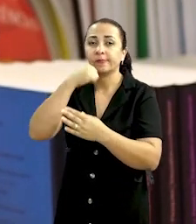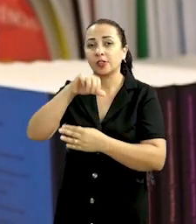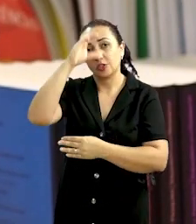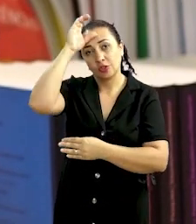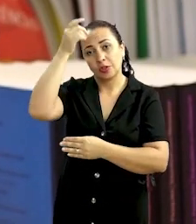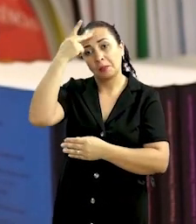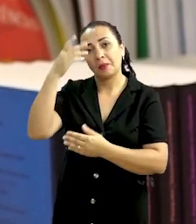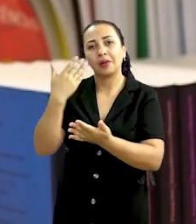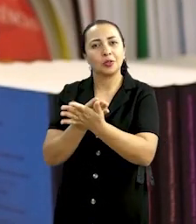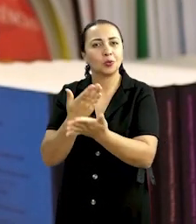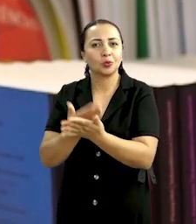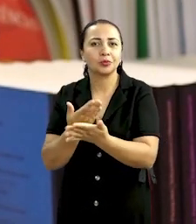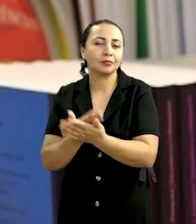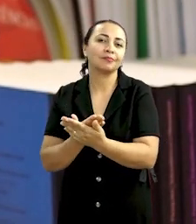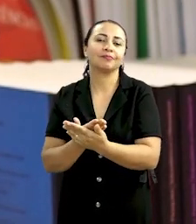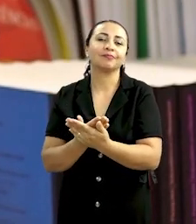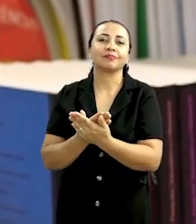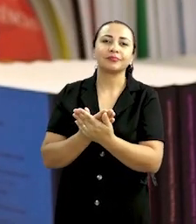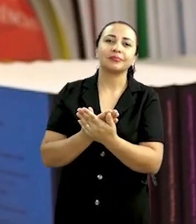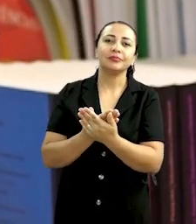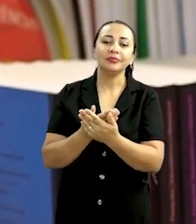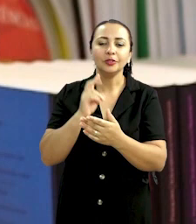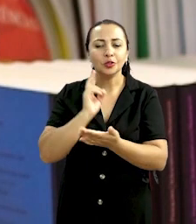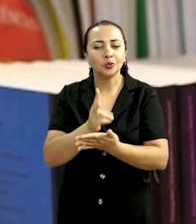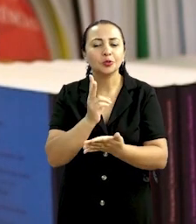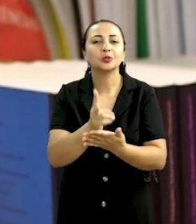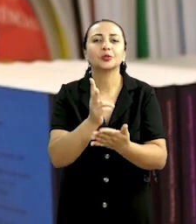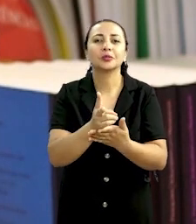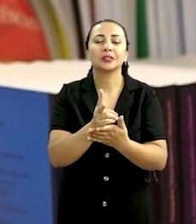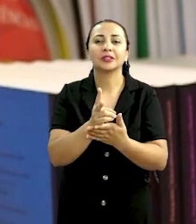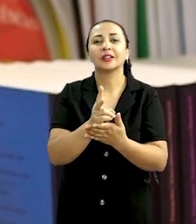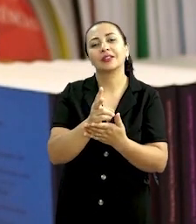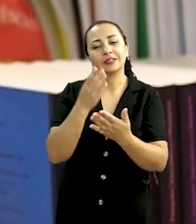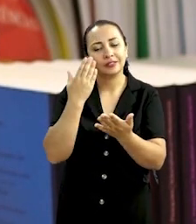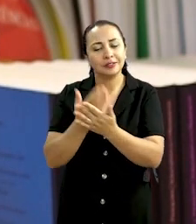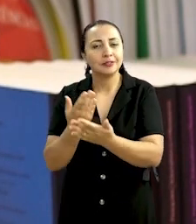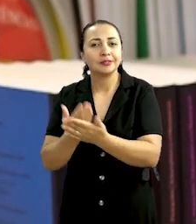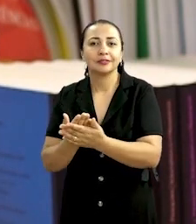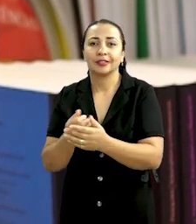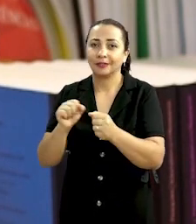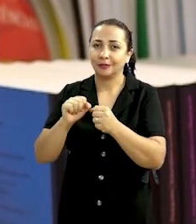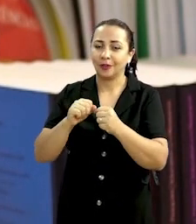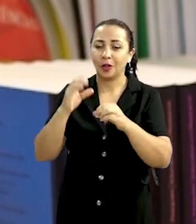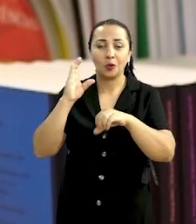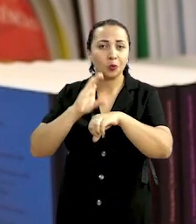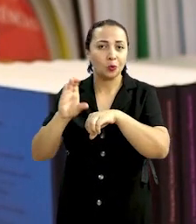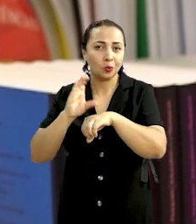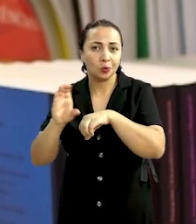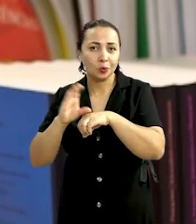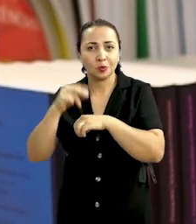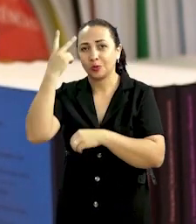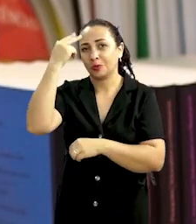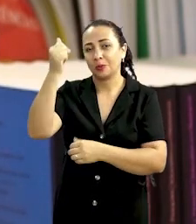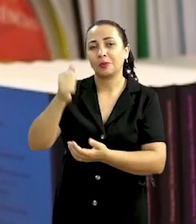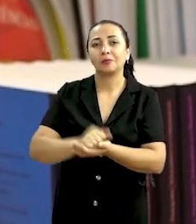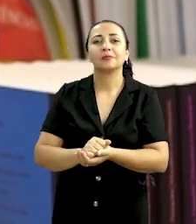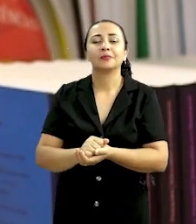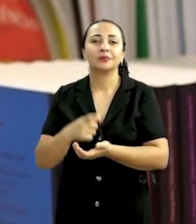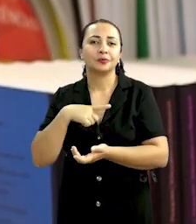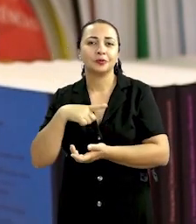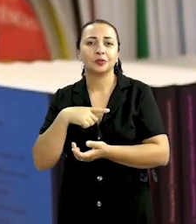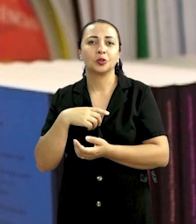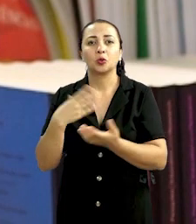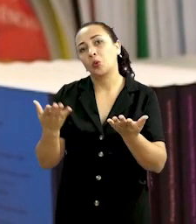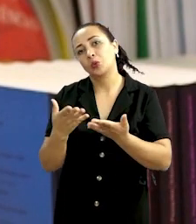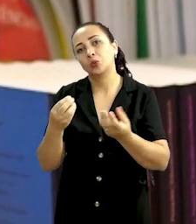para poder estudar e, nessa continuidade de sua escolaridade, ela fez o curso normal, que